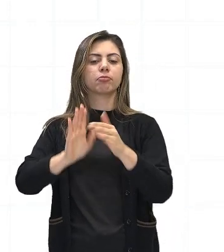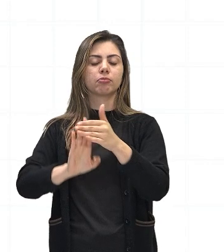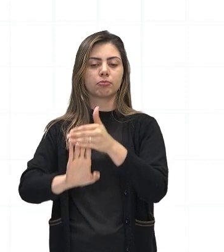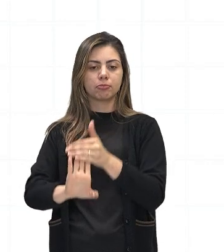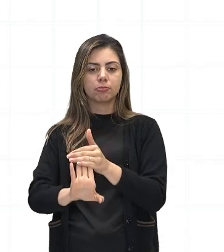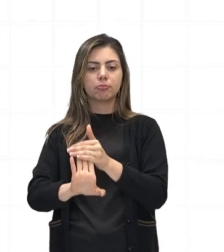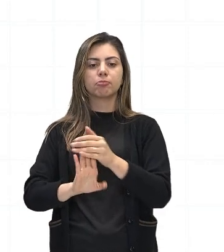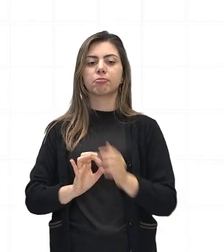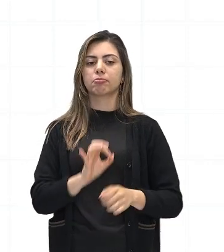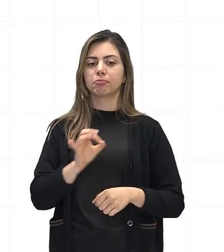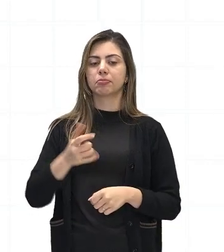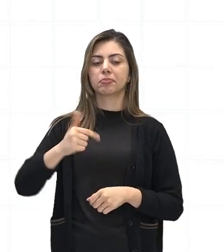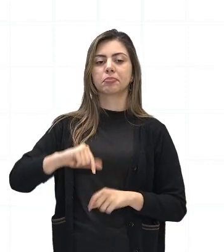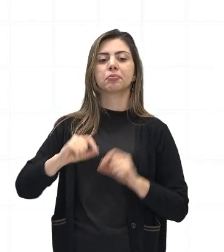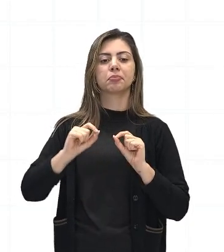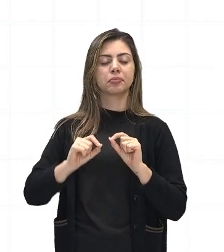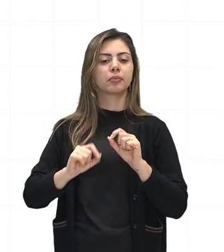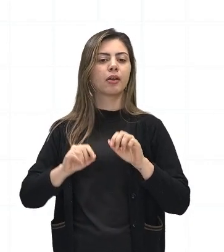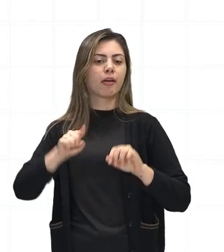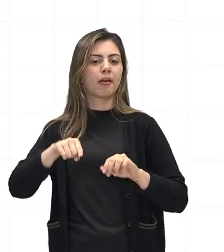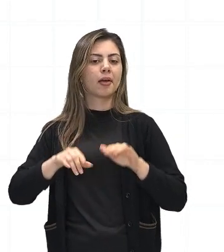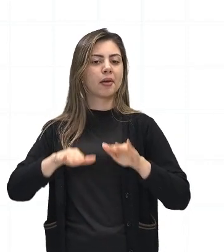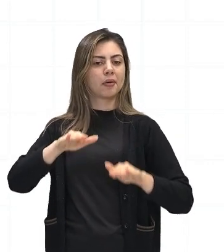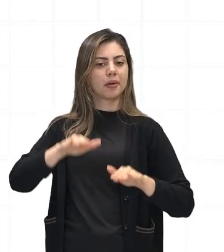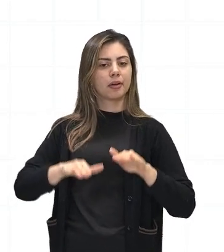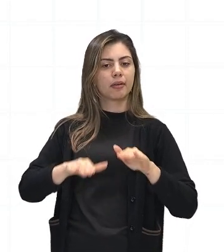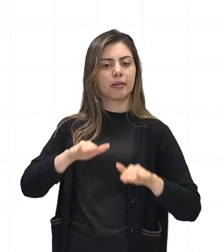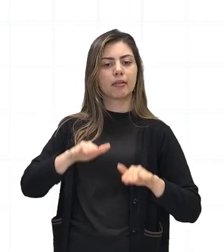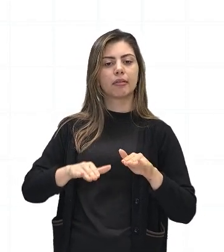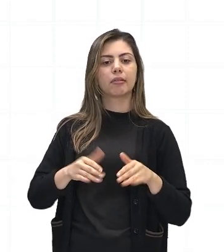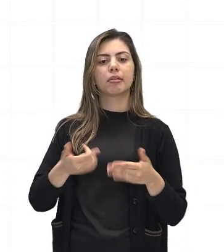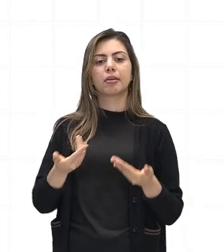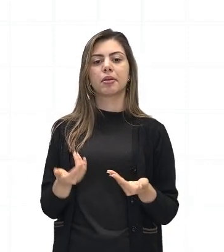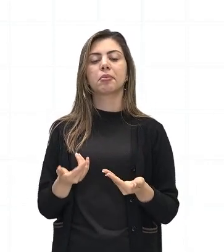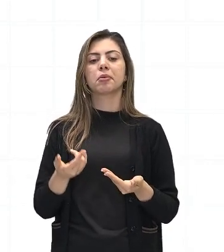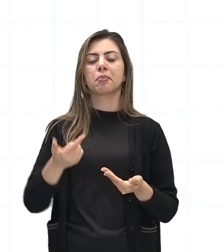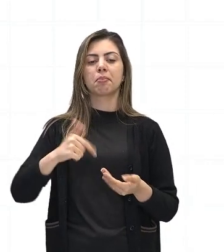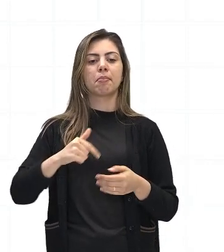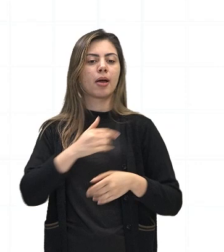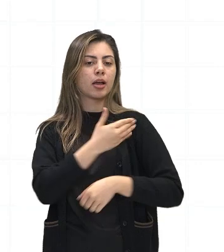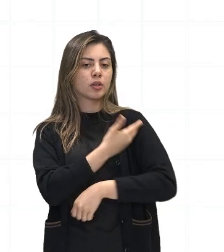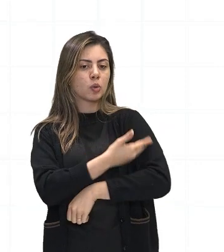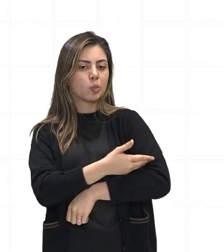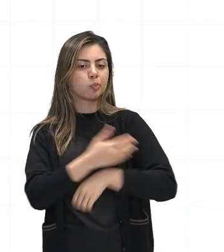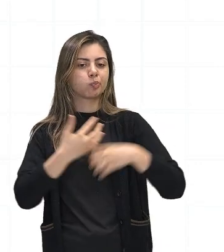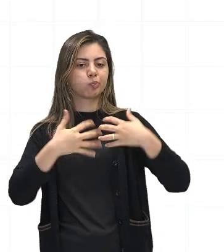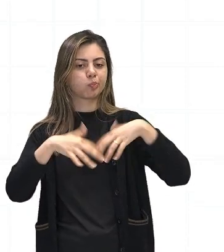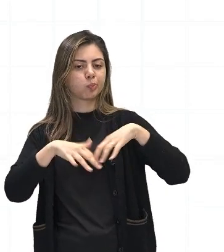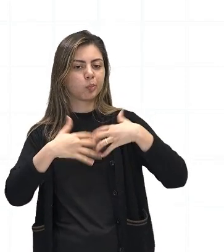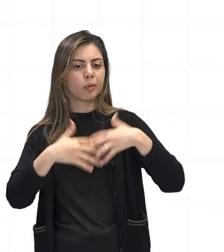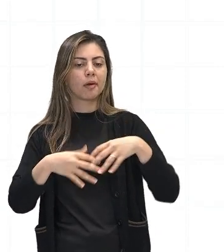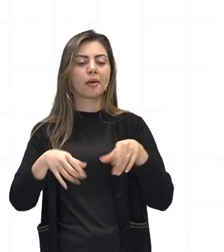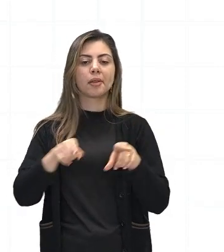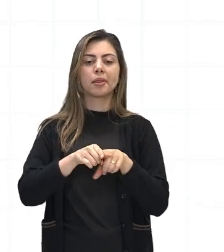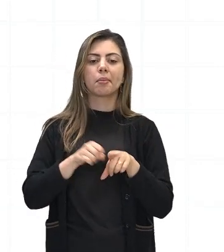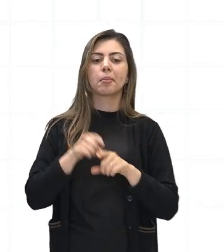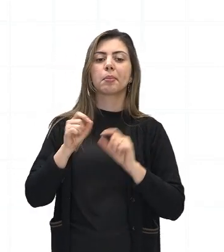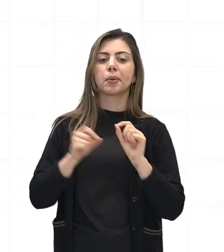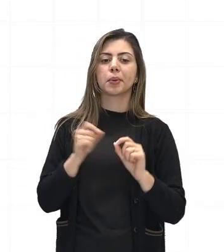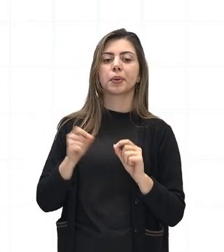músculos, do equilíbrio do corpo, da tonificação muscular, também na atuação